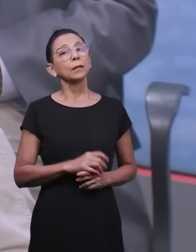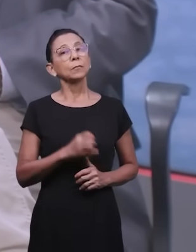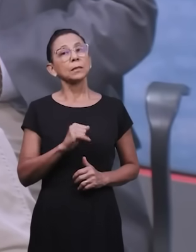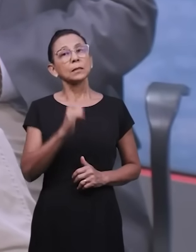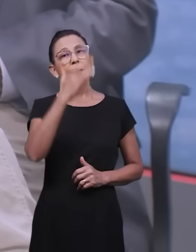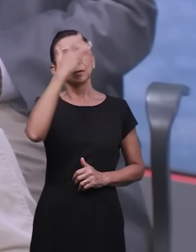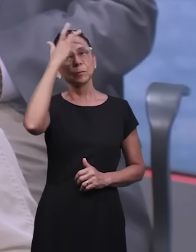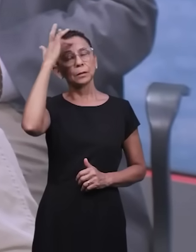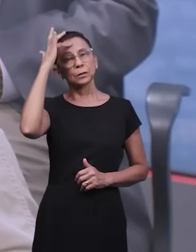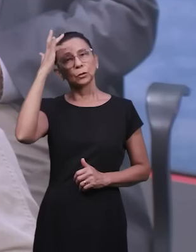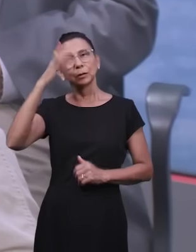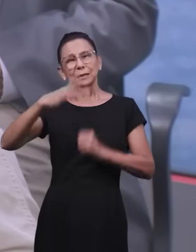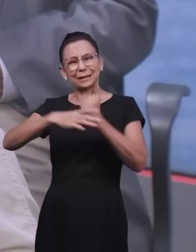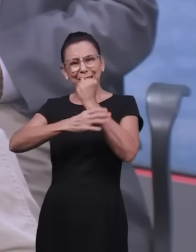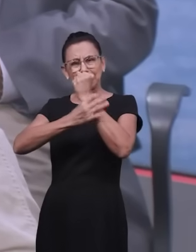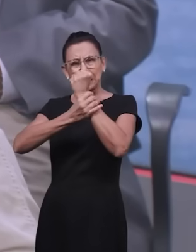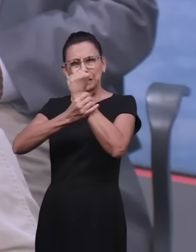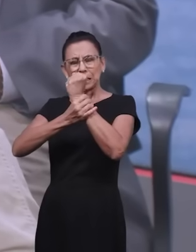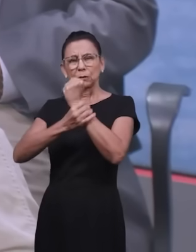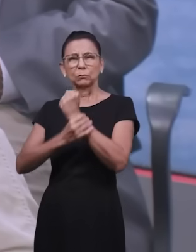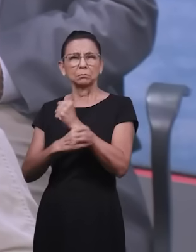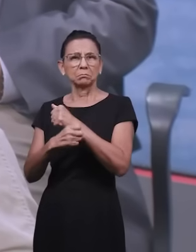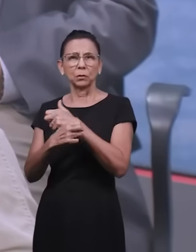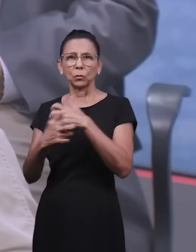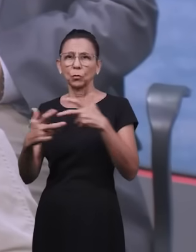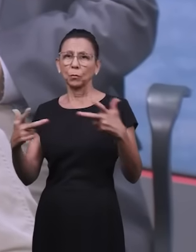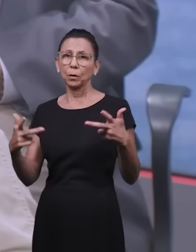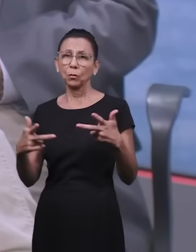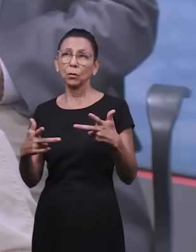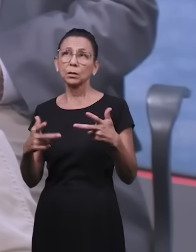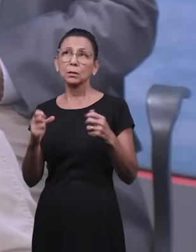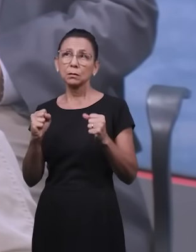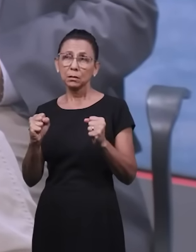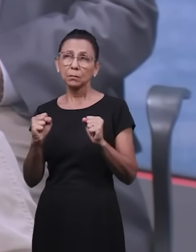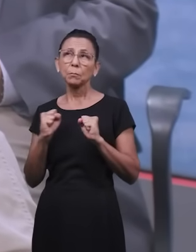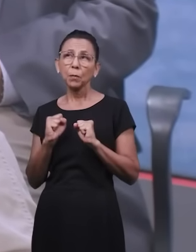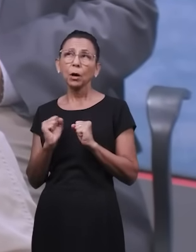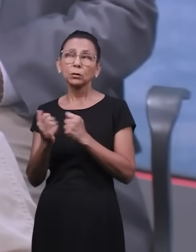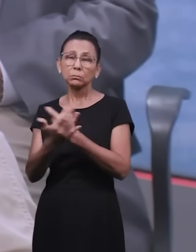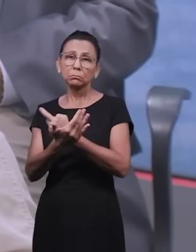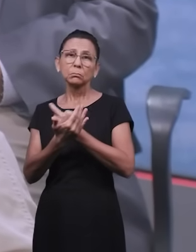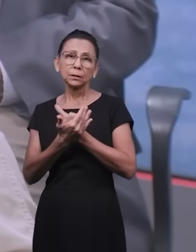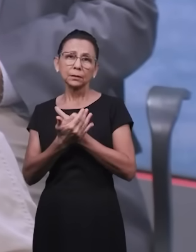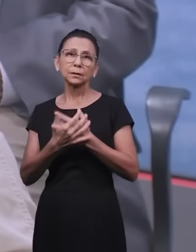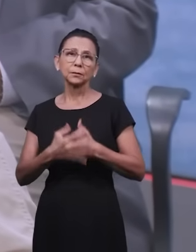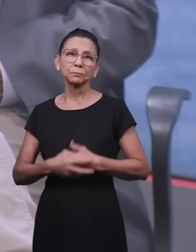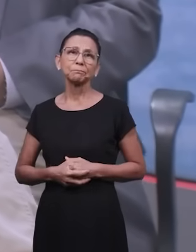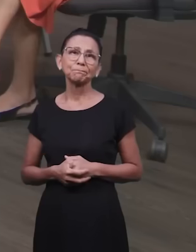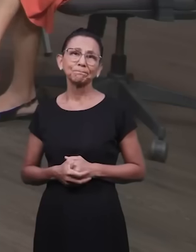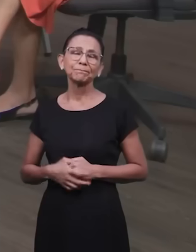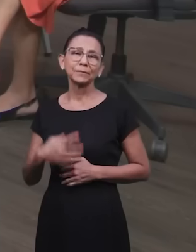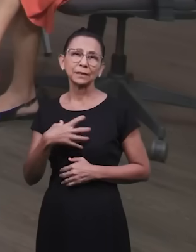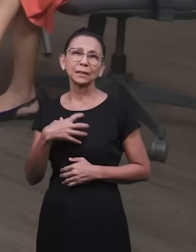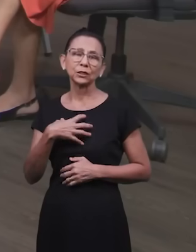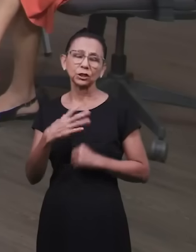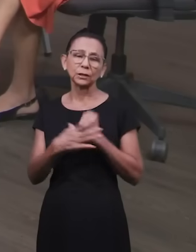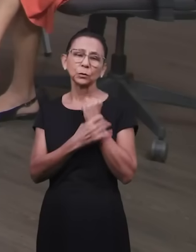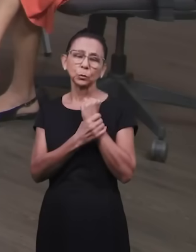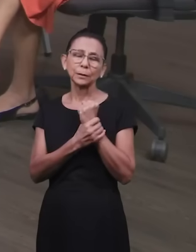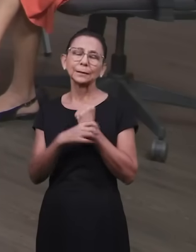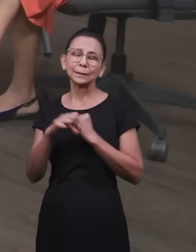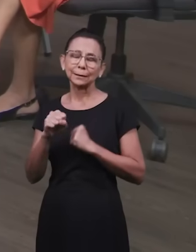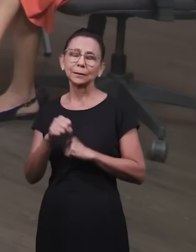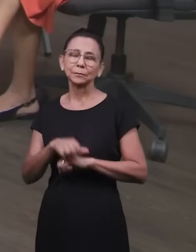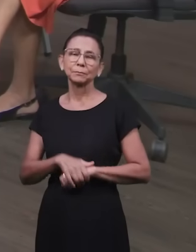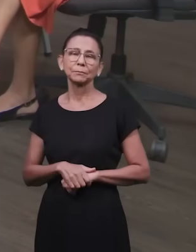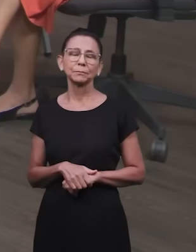algo, sim, pode ser um fator de proteção. A fé é um fator de proteção reconhecido. Sim.